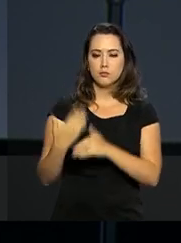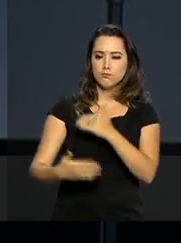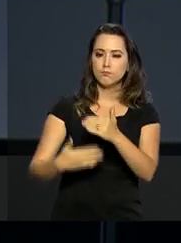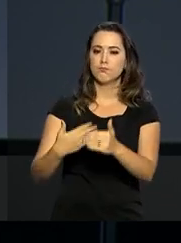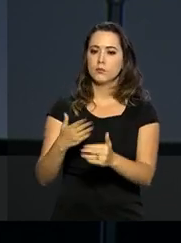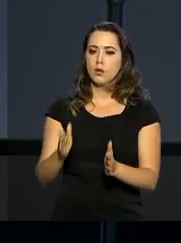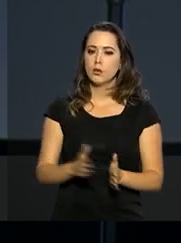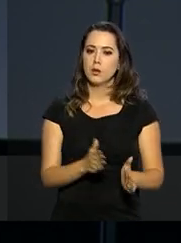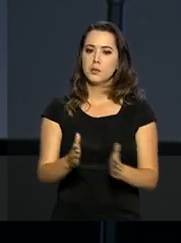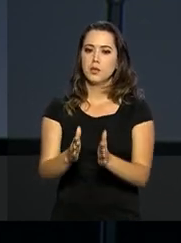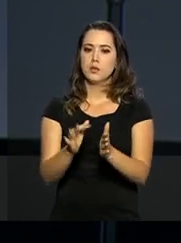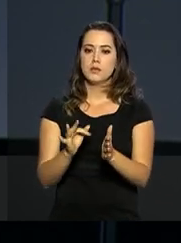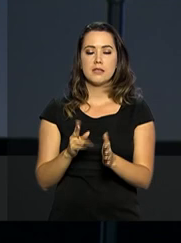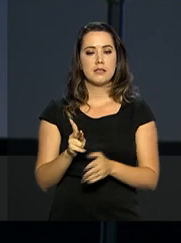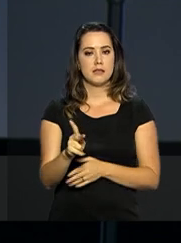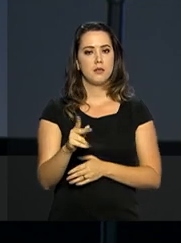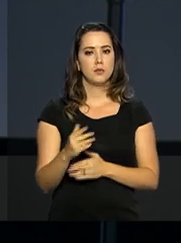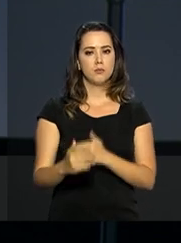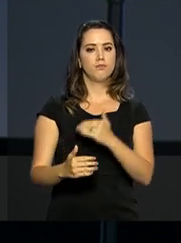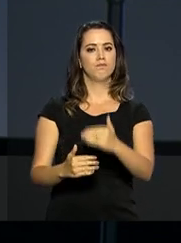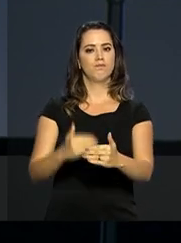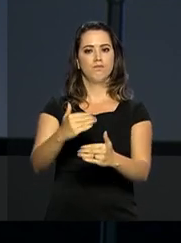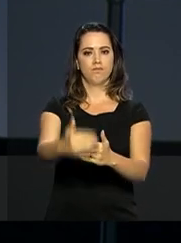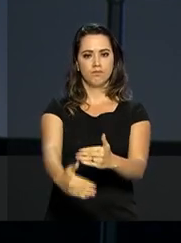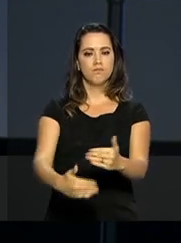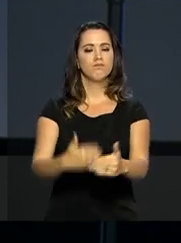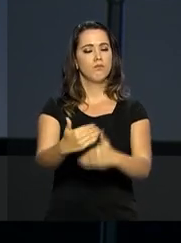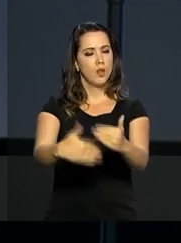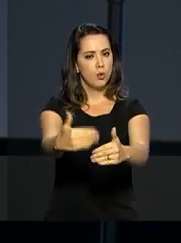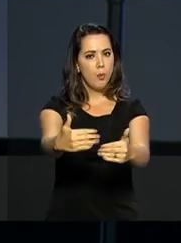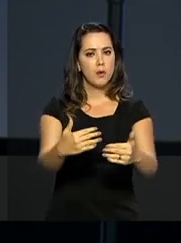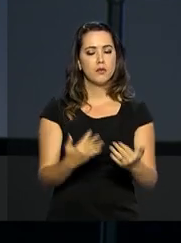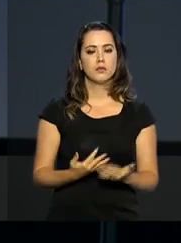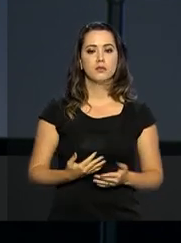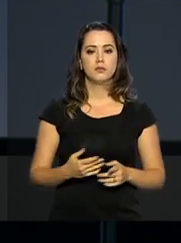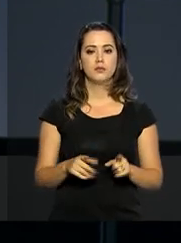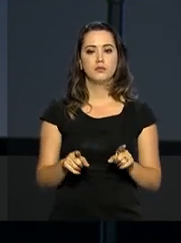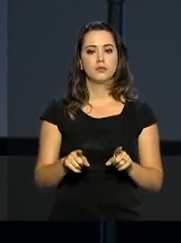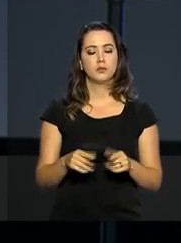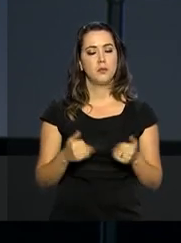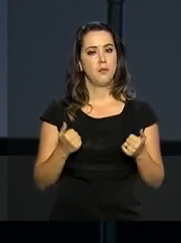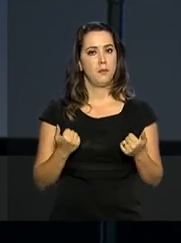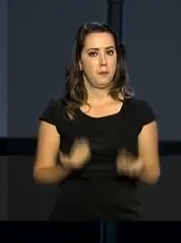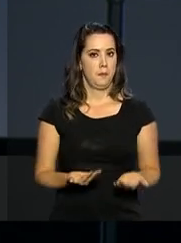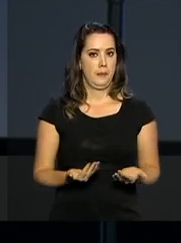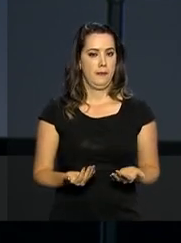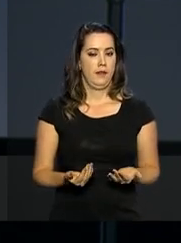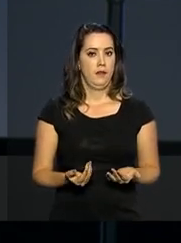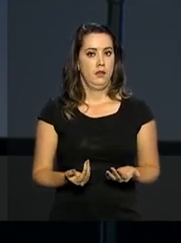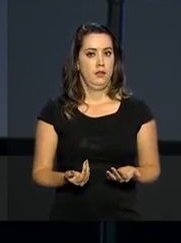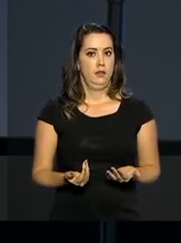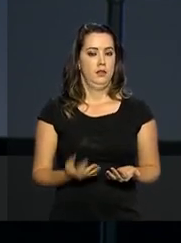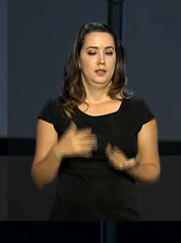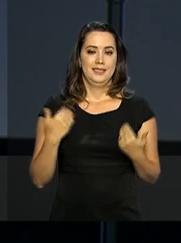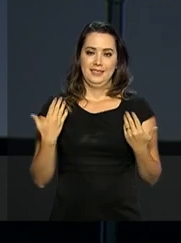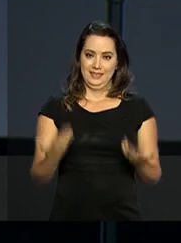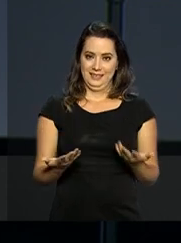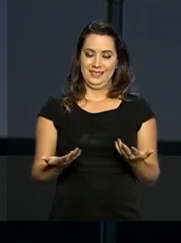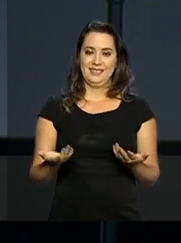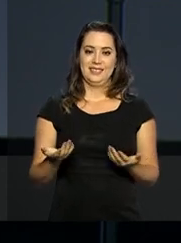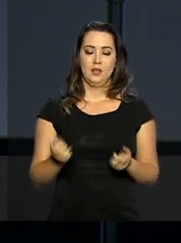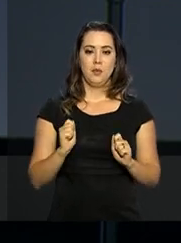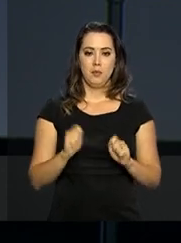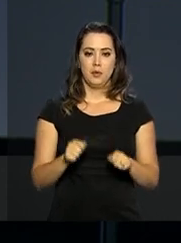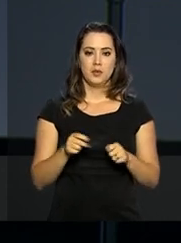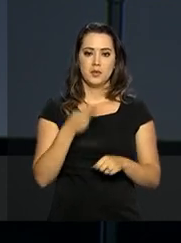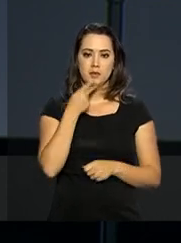caminhemos nesta trilha do progresso e do desenvolvimento. Por isso tudo, eu posso dizer